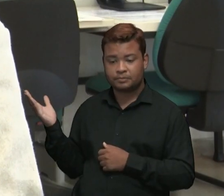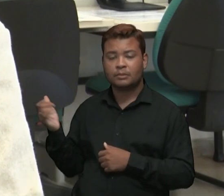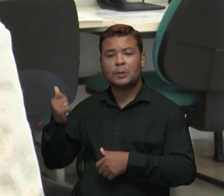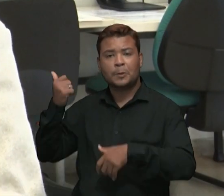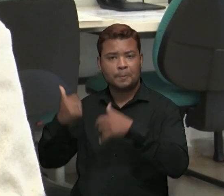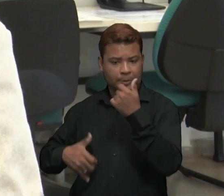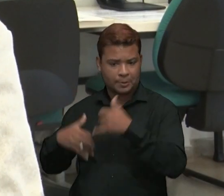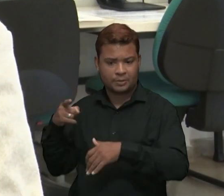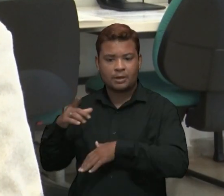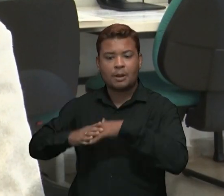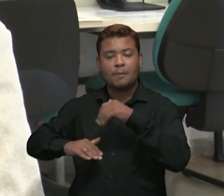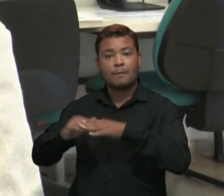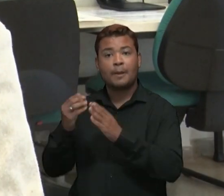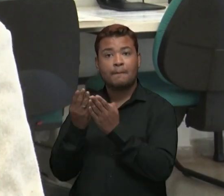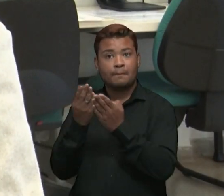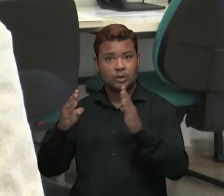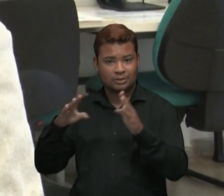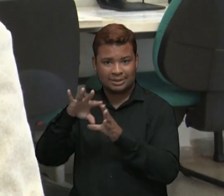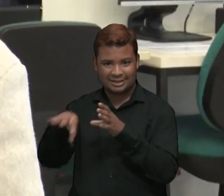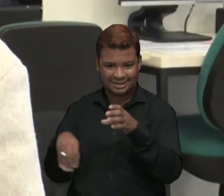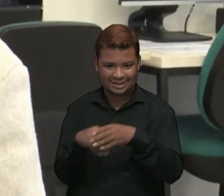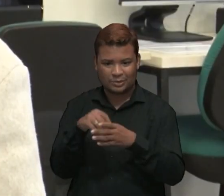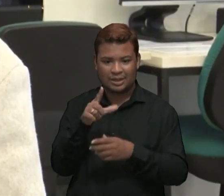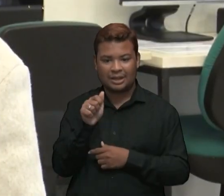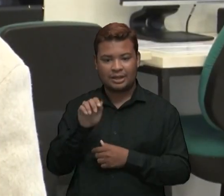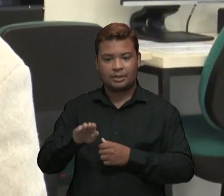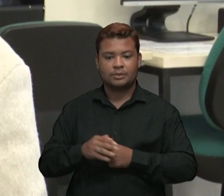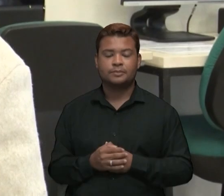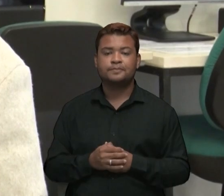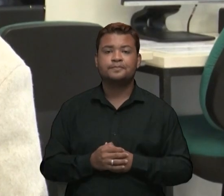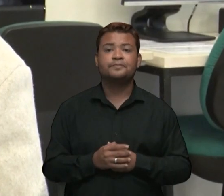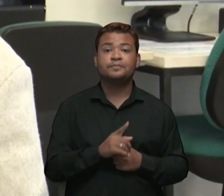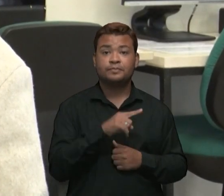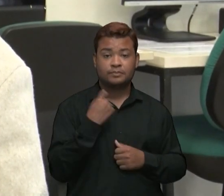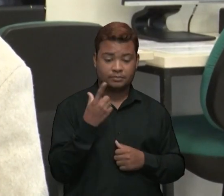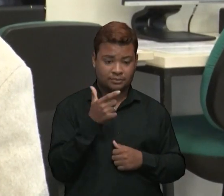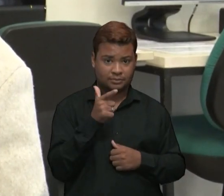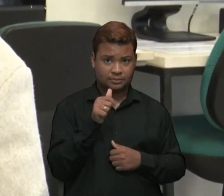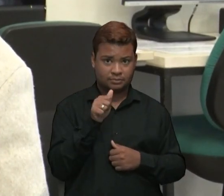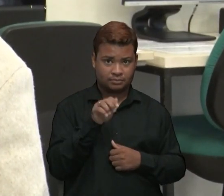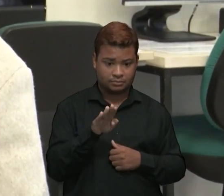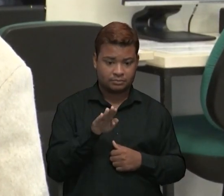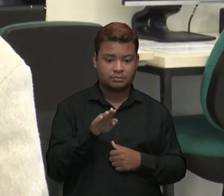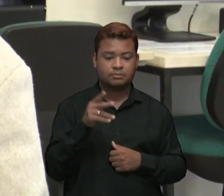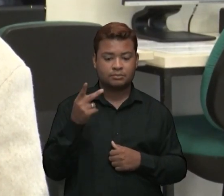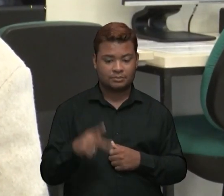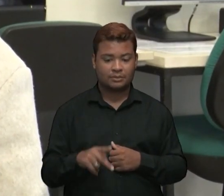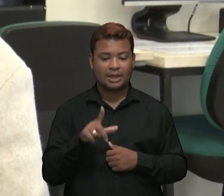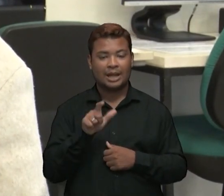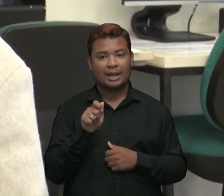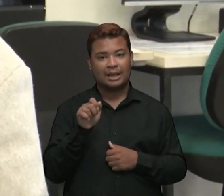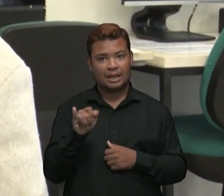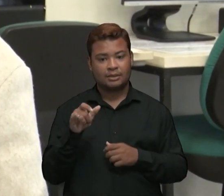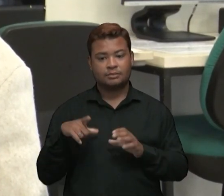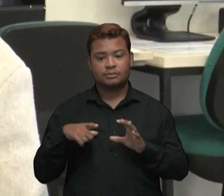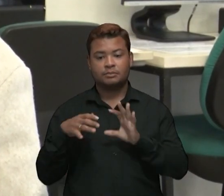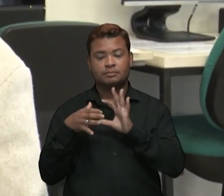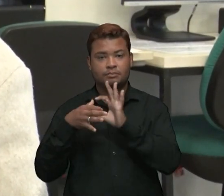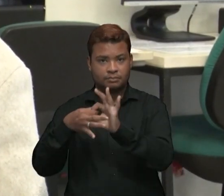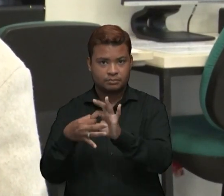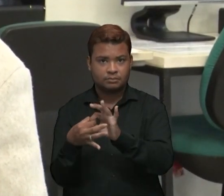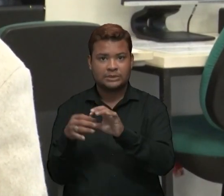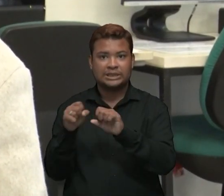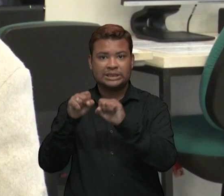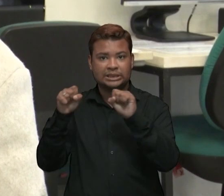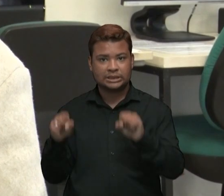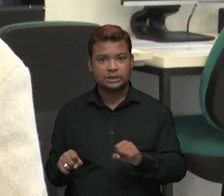Lopes, bibliotecário do laboratório. Então, o nosso Laboratório de Acessibilidade Informacional, o LAI, ele é vinculado com o sistema de